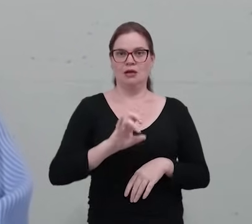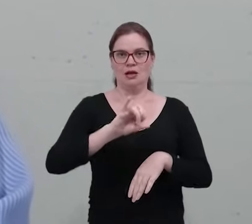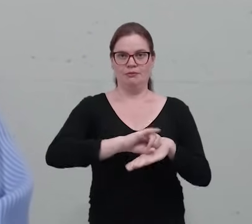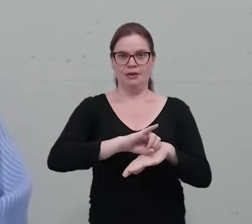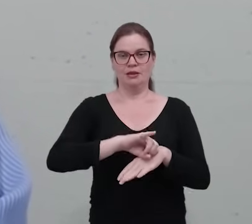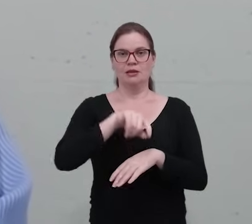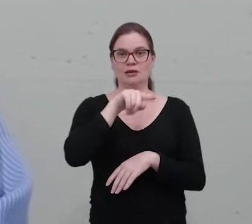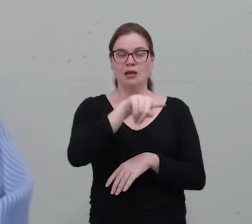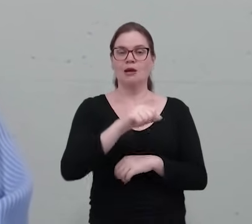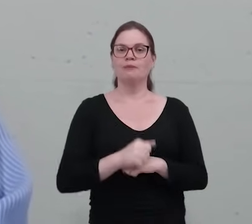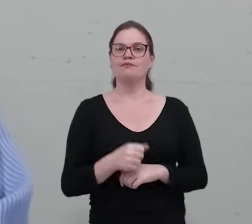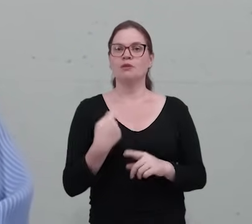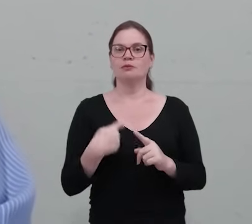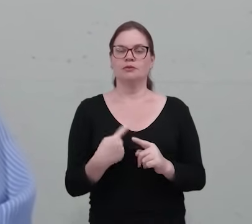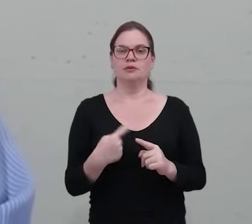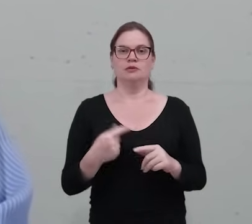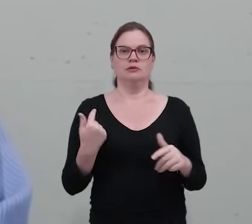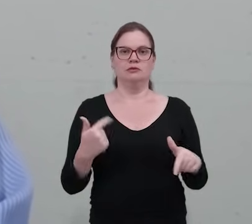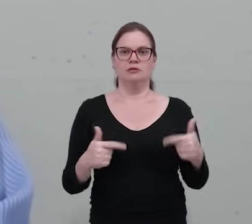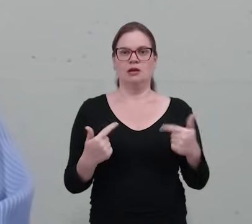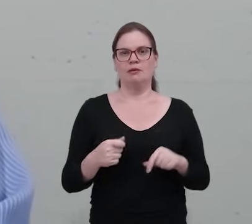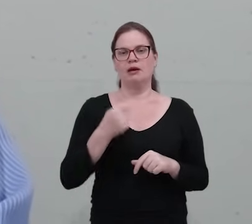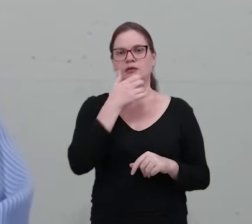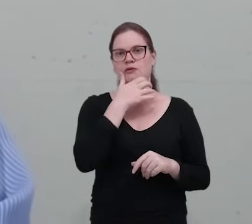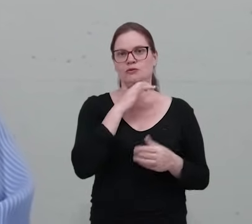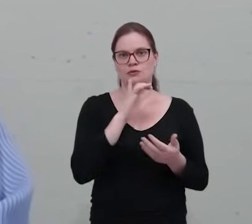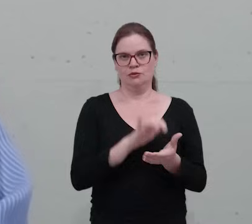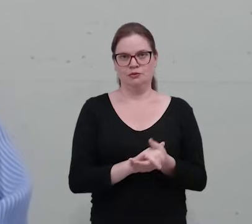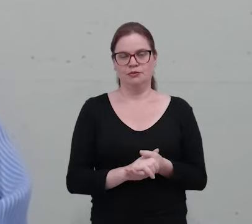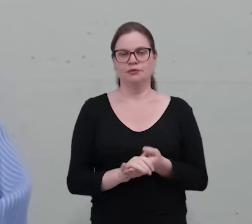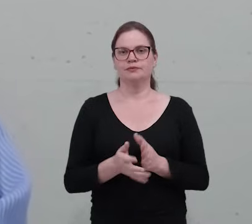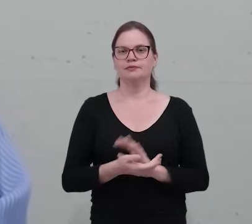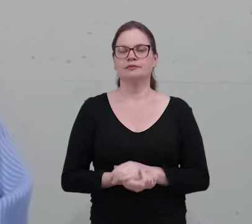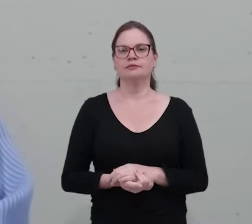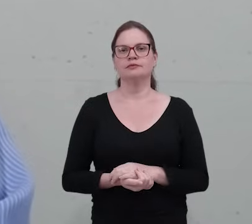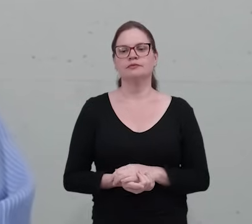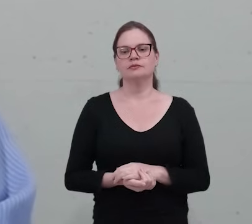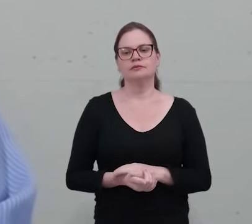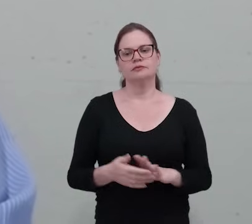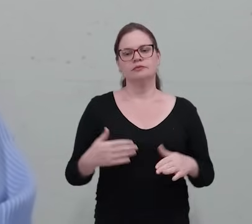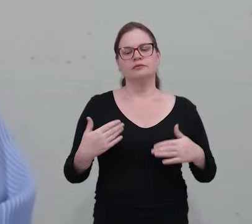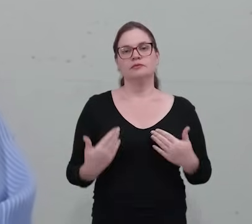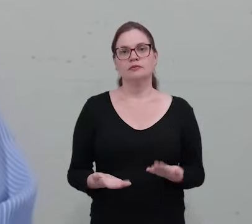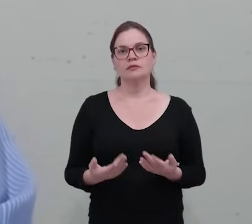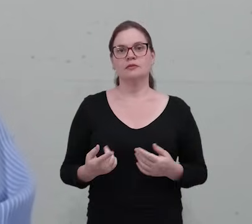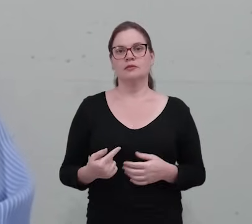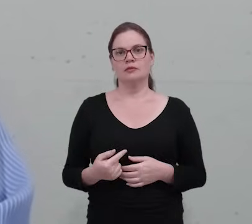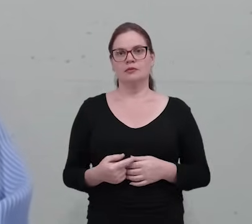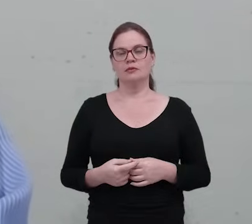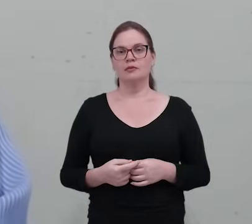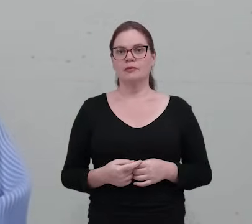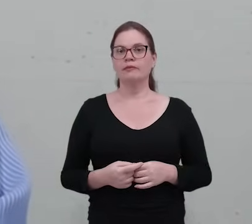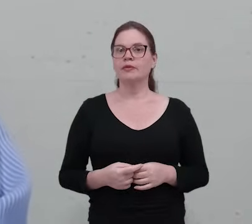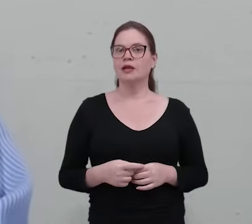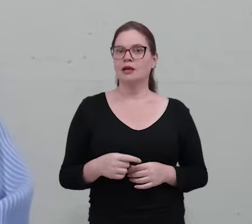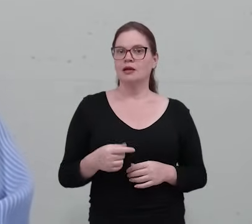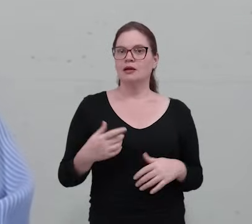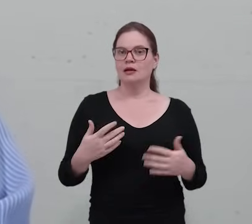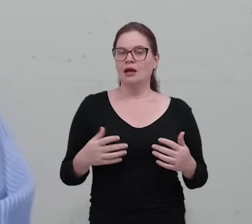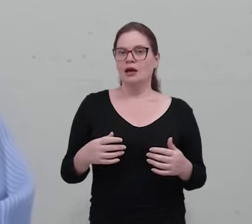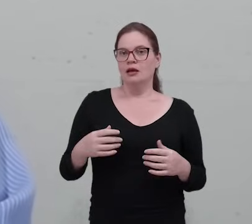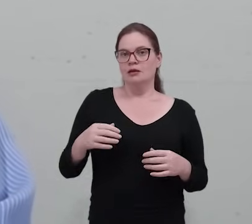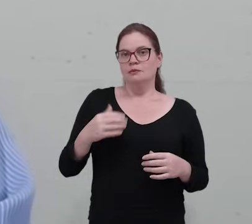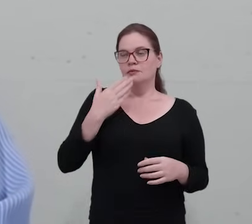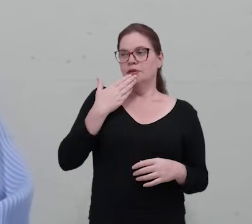a capital, por conta do trabalho do esposo. Essa irmã, uma irmã muito evangelista, solicitou